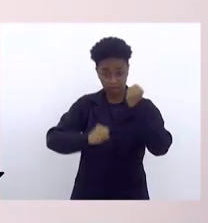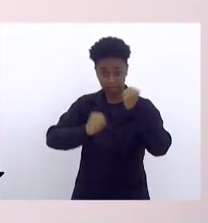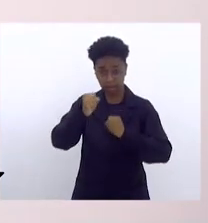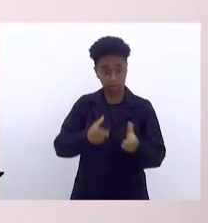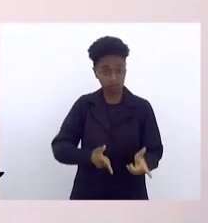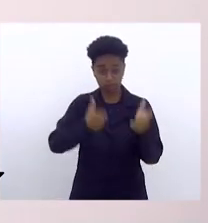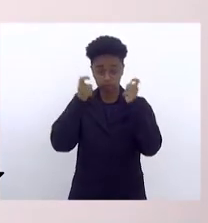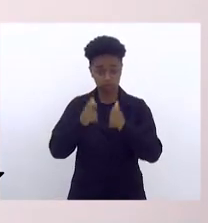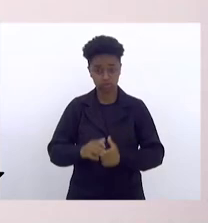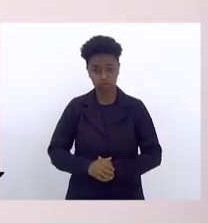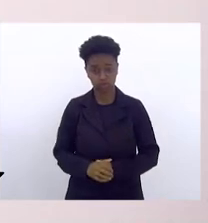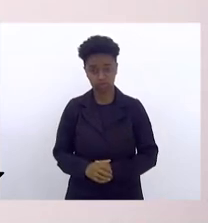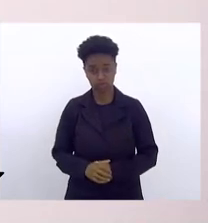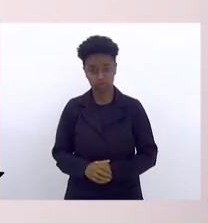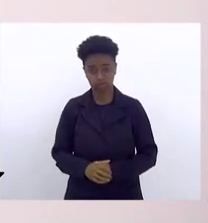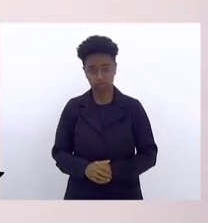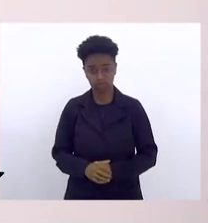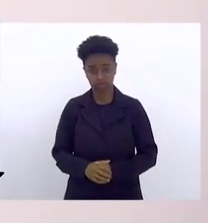então